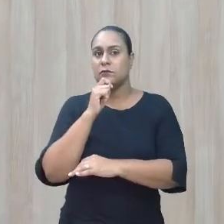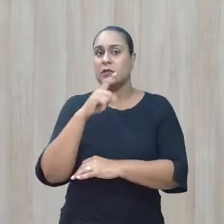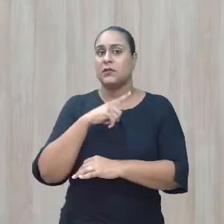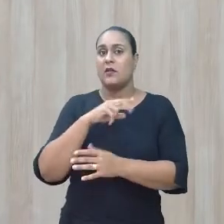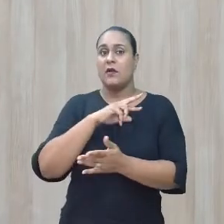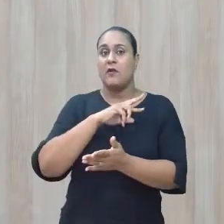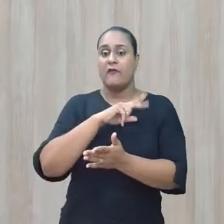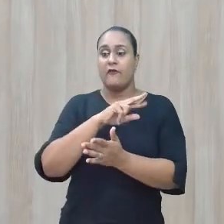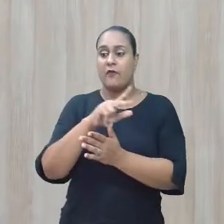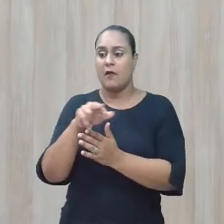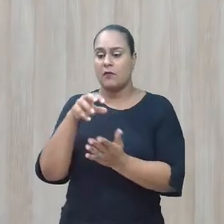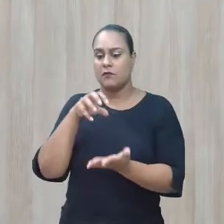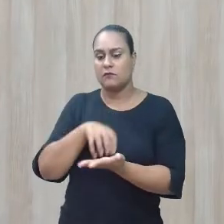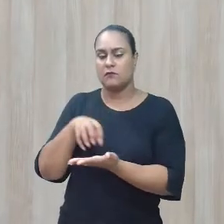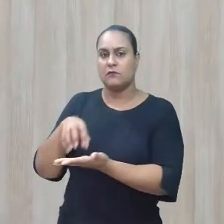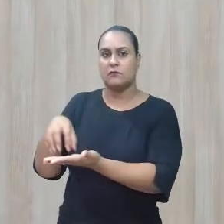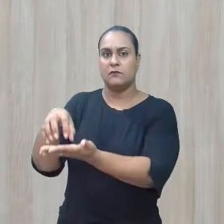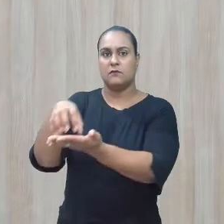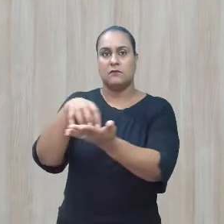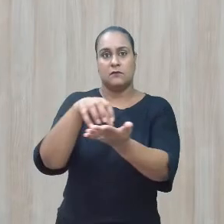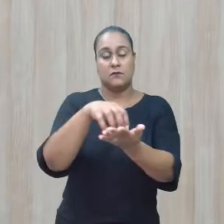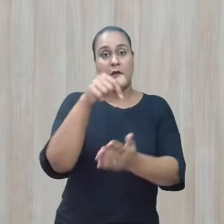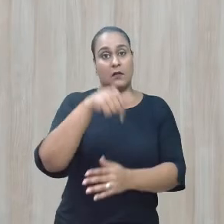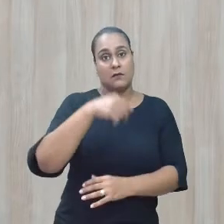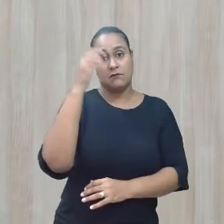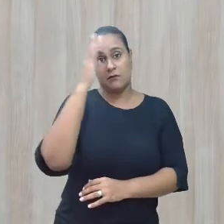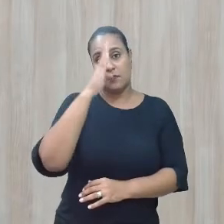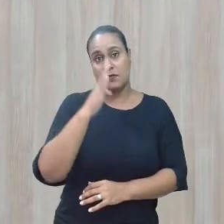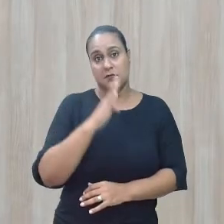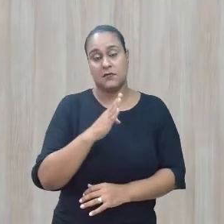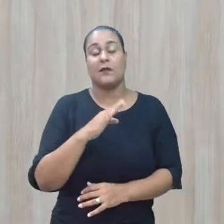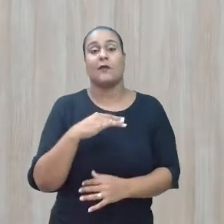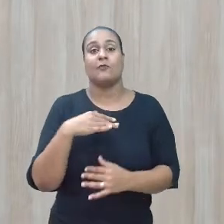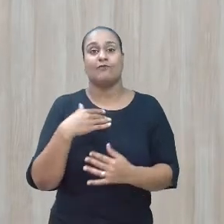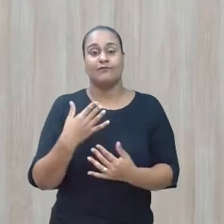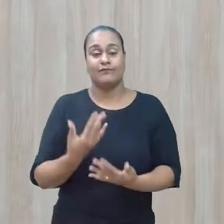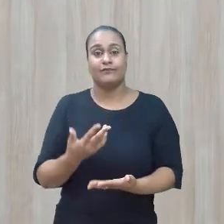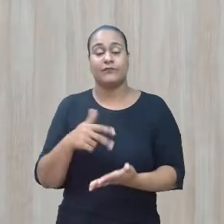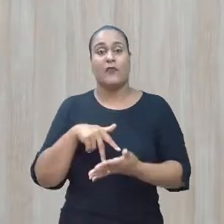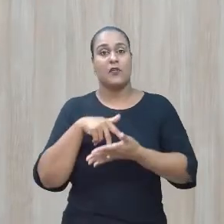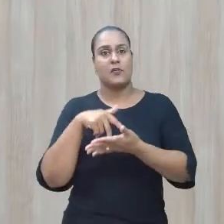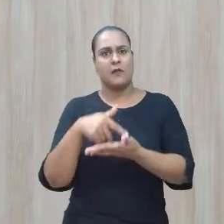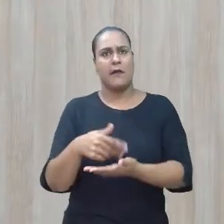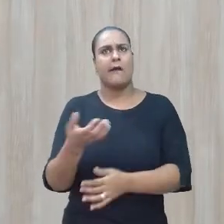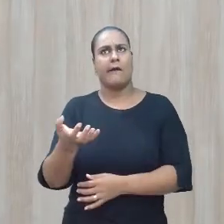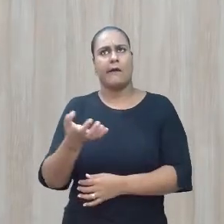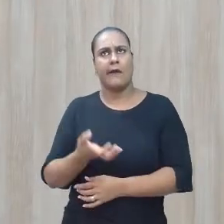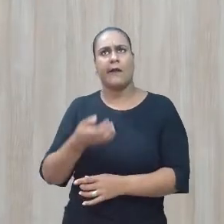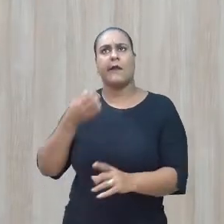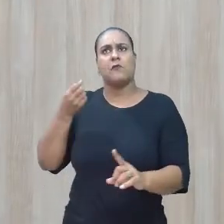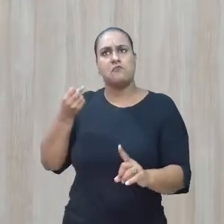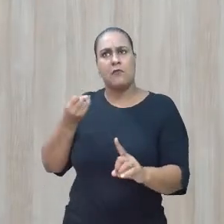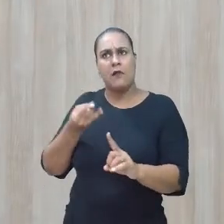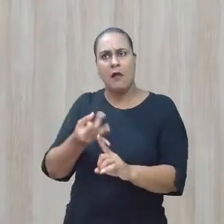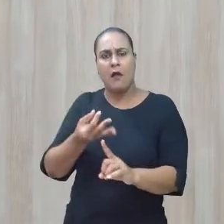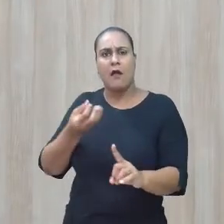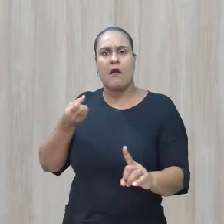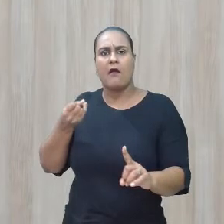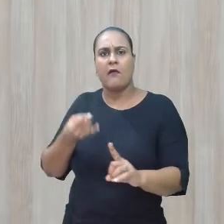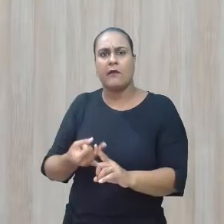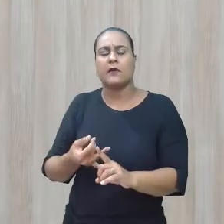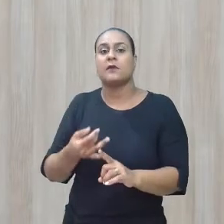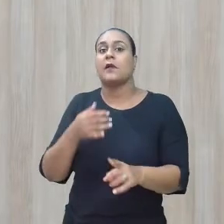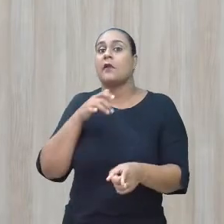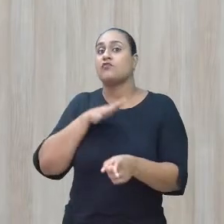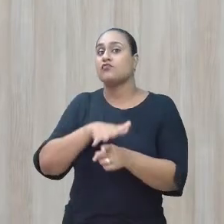vários setores no Brasil que estavam ali, né, se colocando, querendo mais privilégios, querendo que as suas